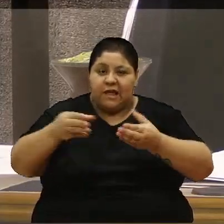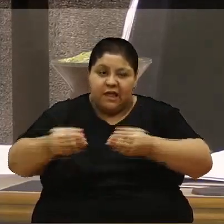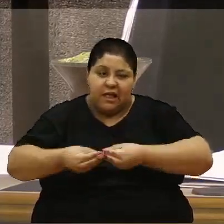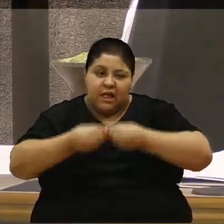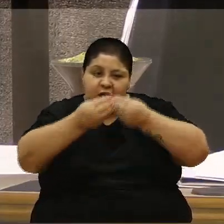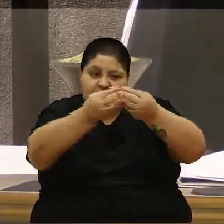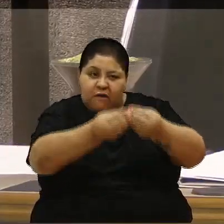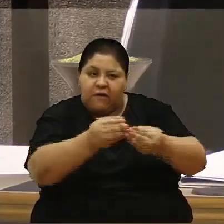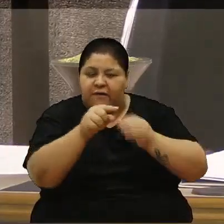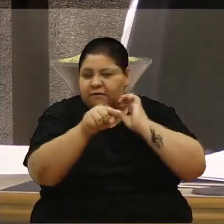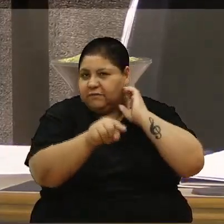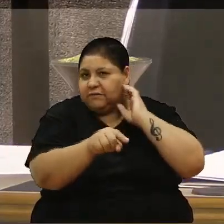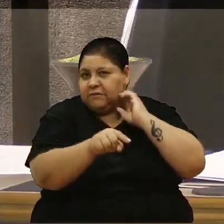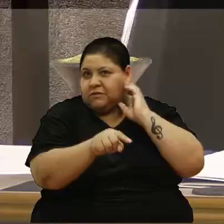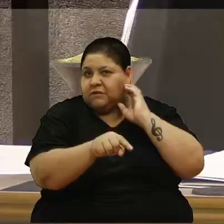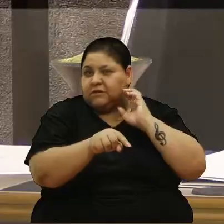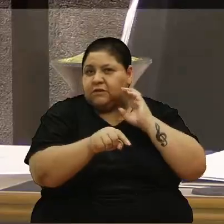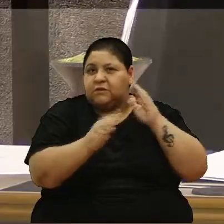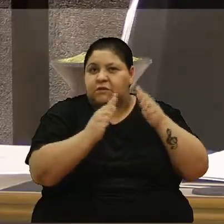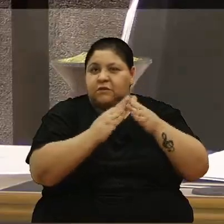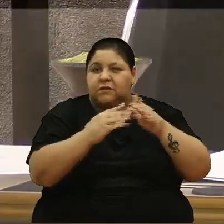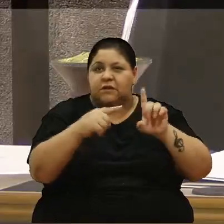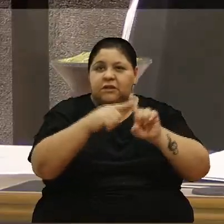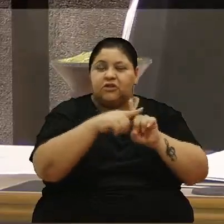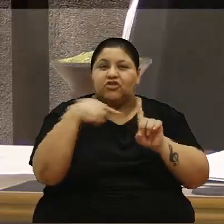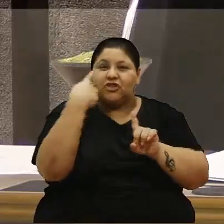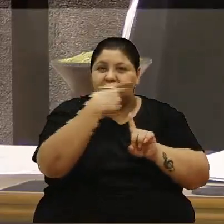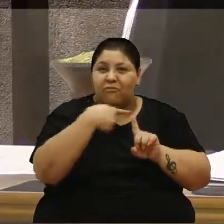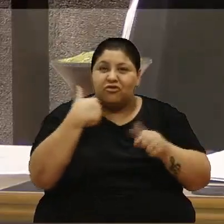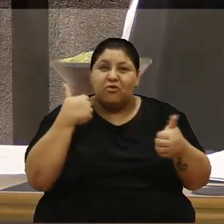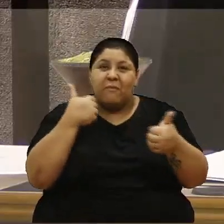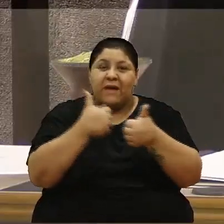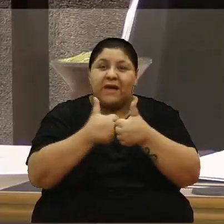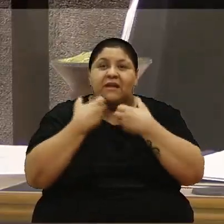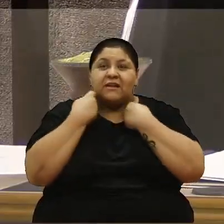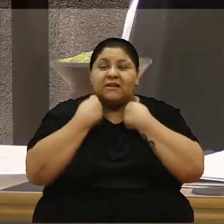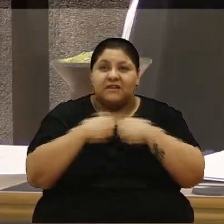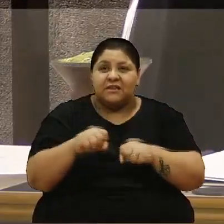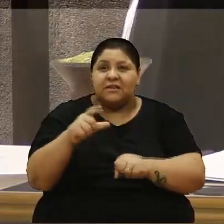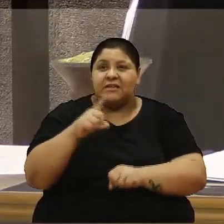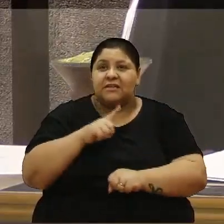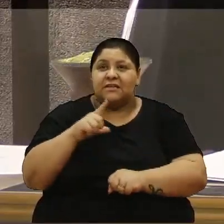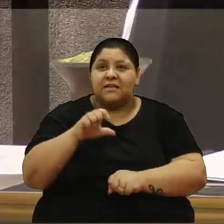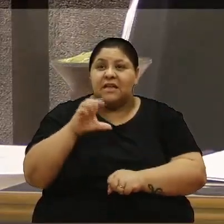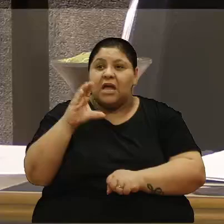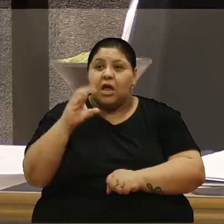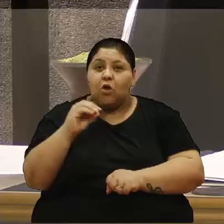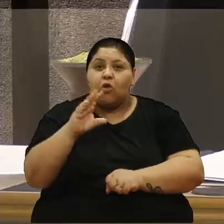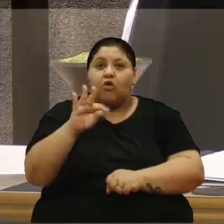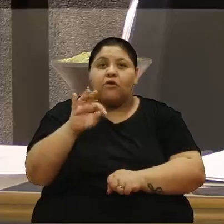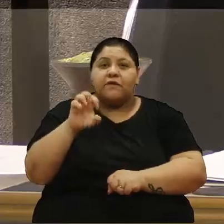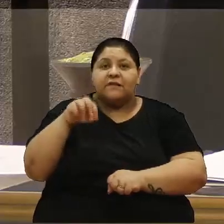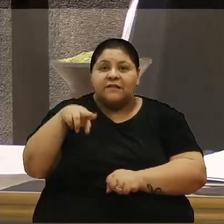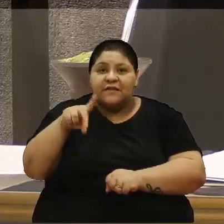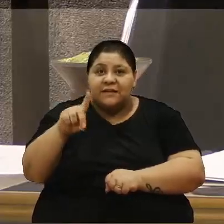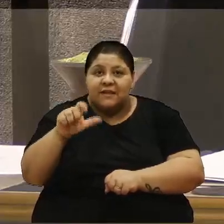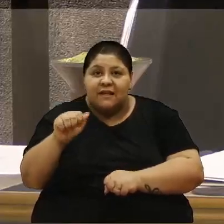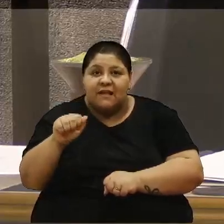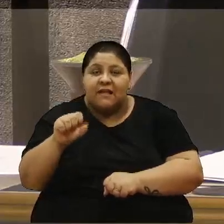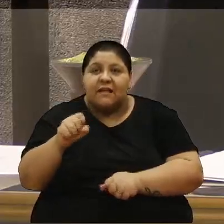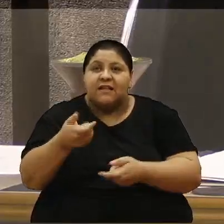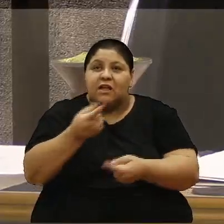ali mesmo na Igreja dos Capuchinhos, pertinho ali da secretaria, né, onde tem as ecotendas, que são administradas